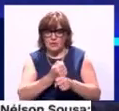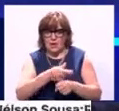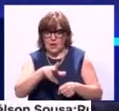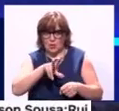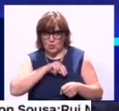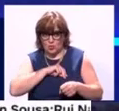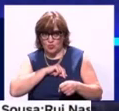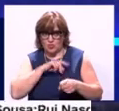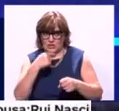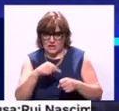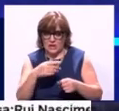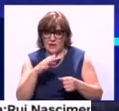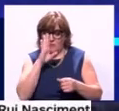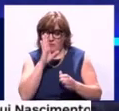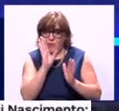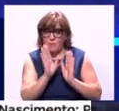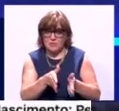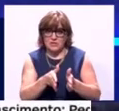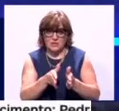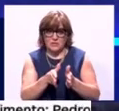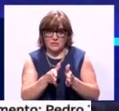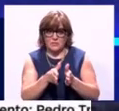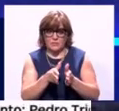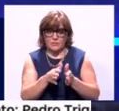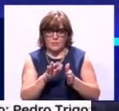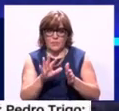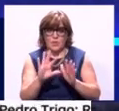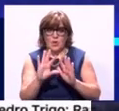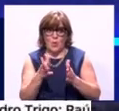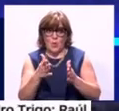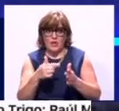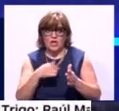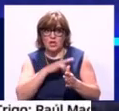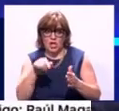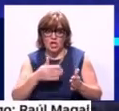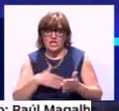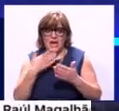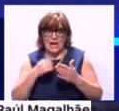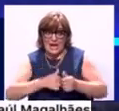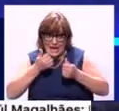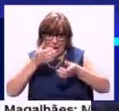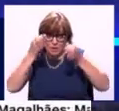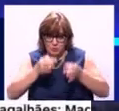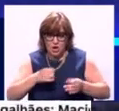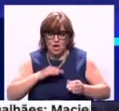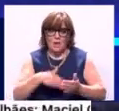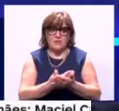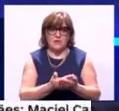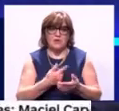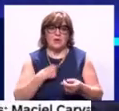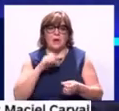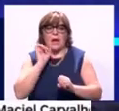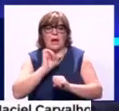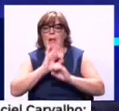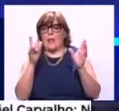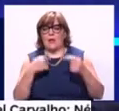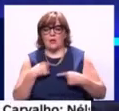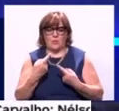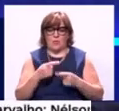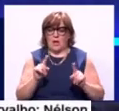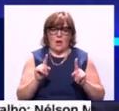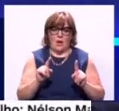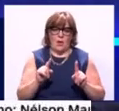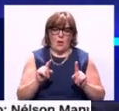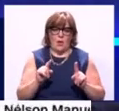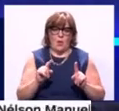connosco, que se for preciso, quando nós ganharmos, nós vamos apresentá-los. Eu não vou, é evidente, eu